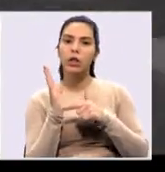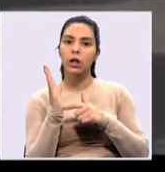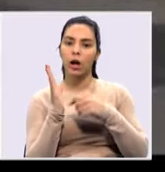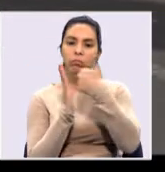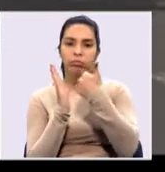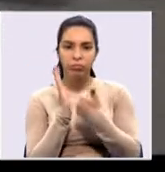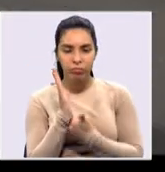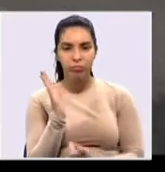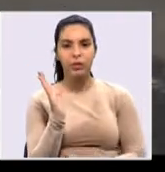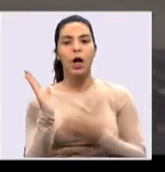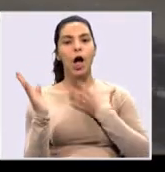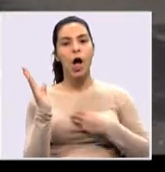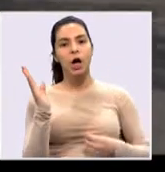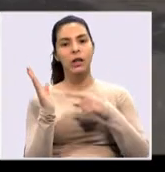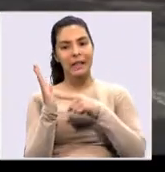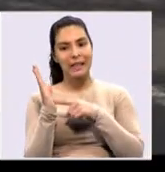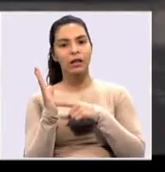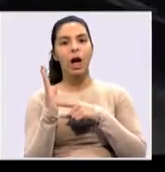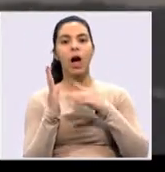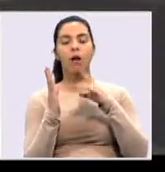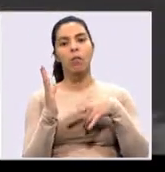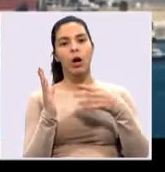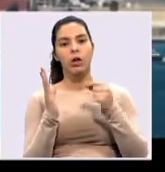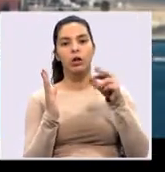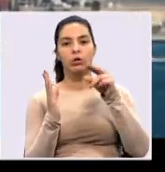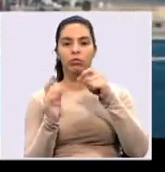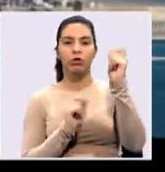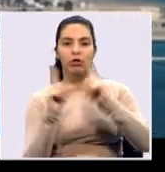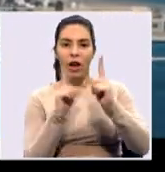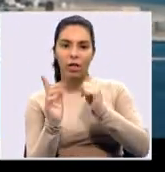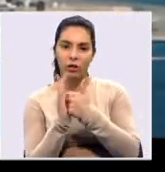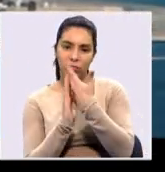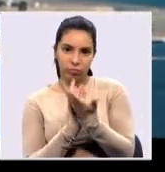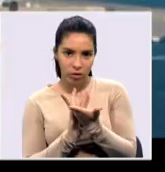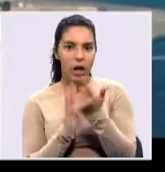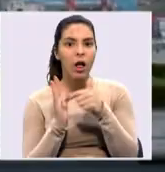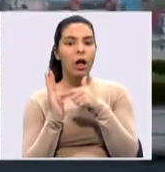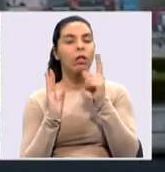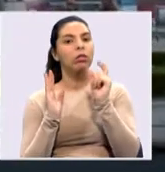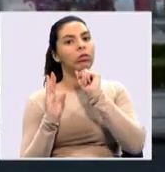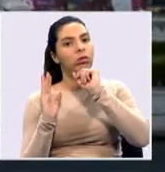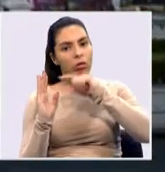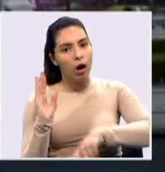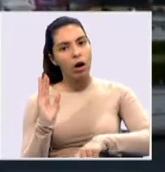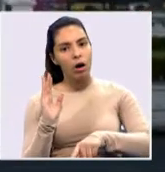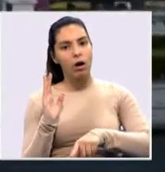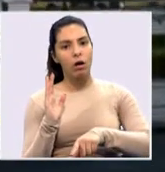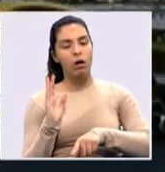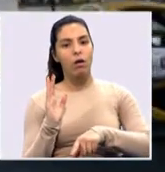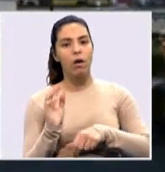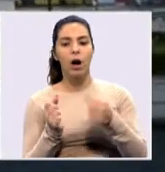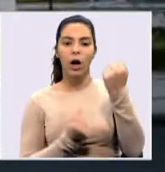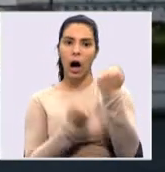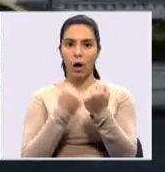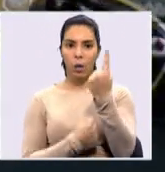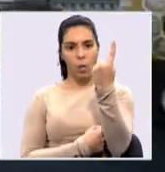quem balanceia o turismo, responde por isso. E ficam muito surpreendidos de poderem encontrar numa